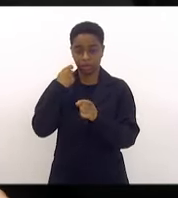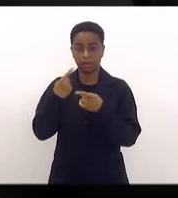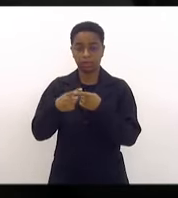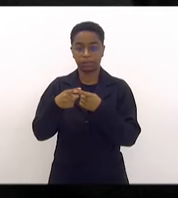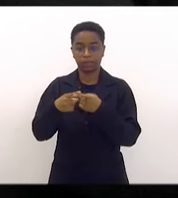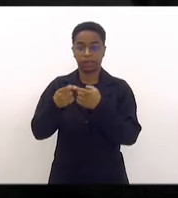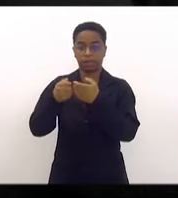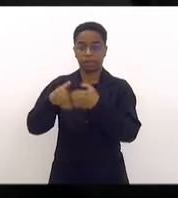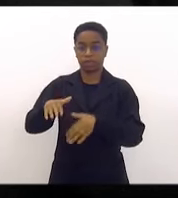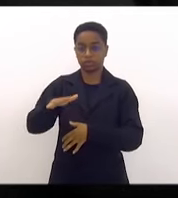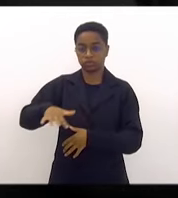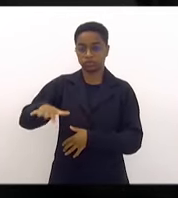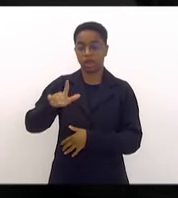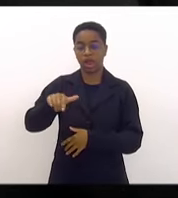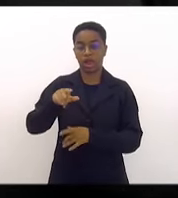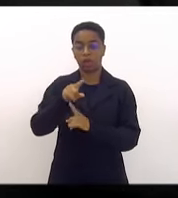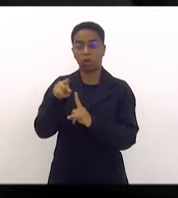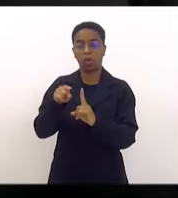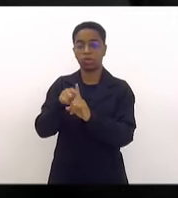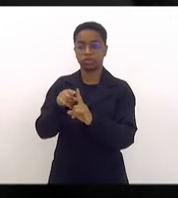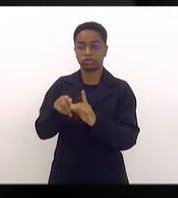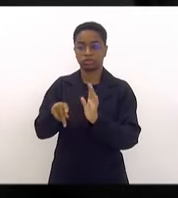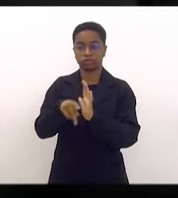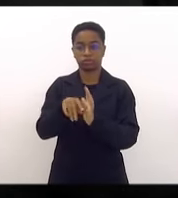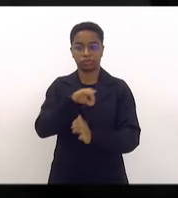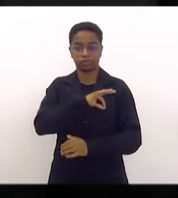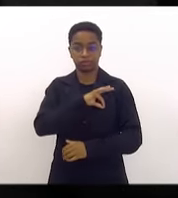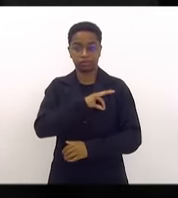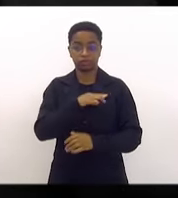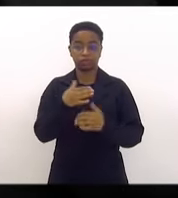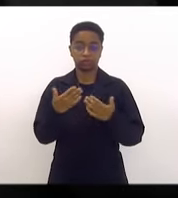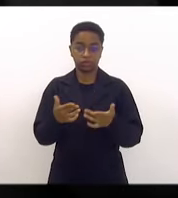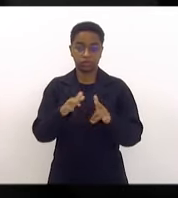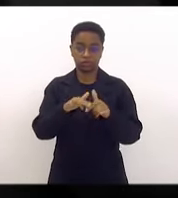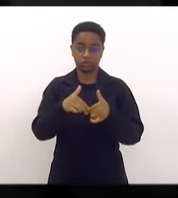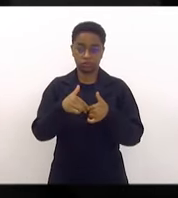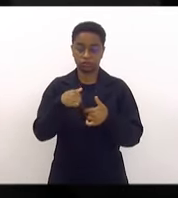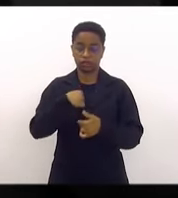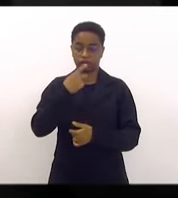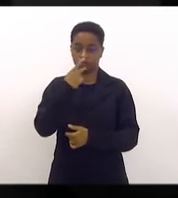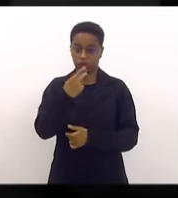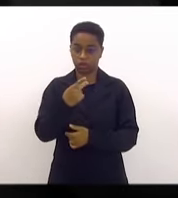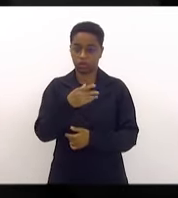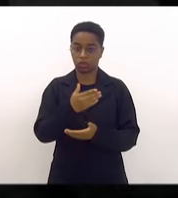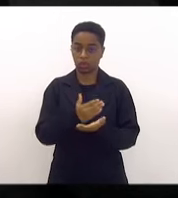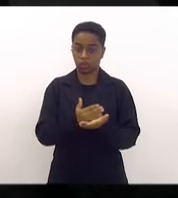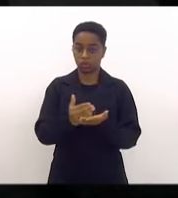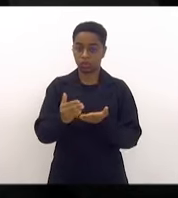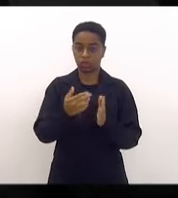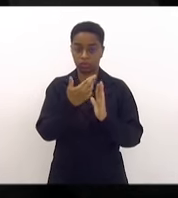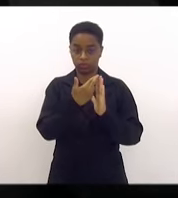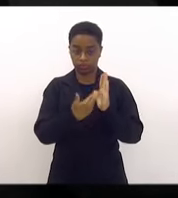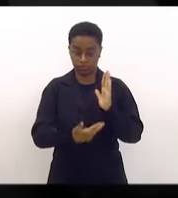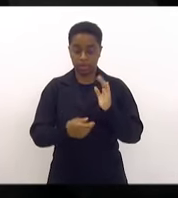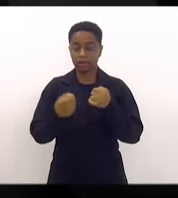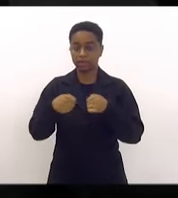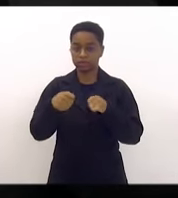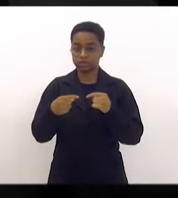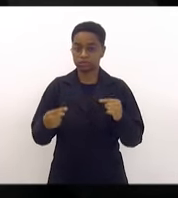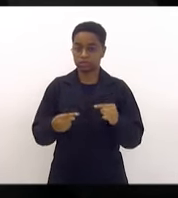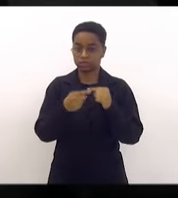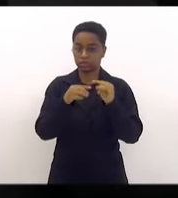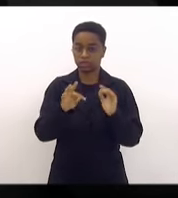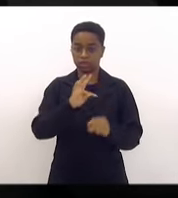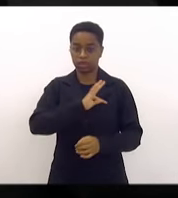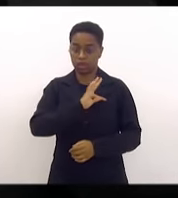atingidas e isso é proposital por isso que no início eu dizia que essa peça esse relatório precisa ser técnico né